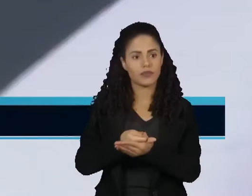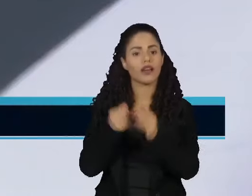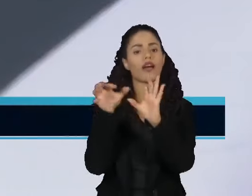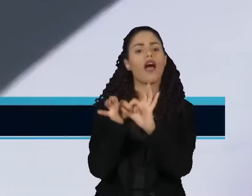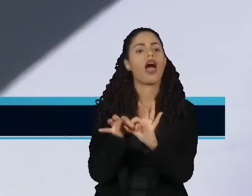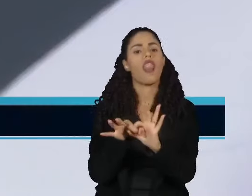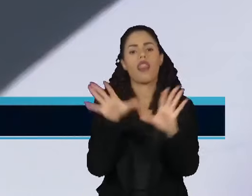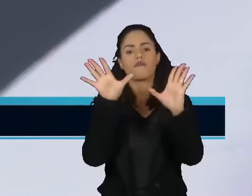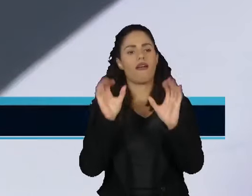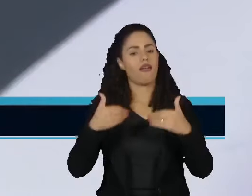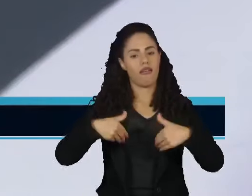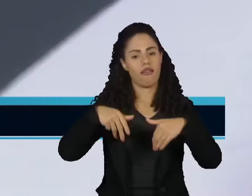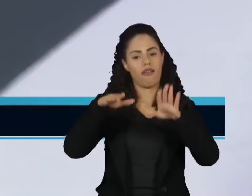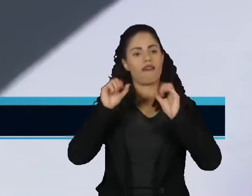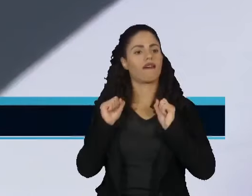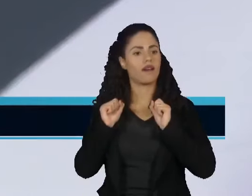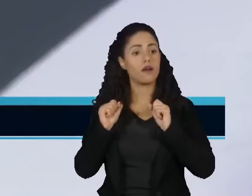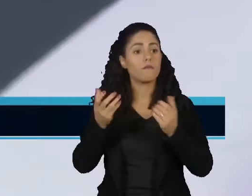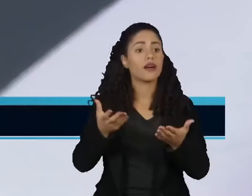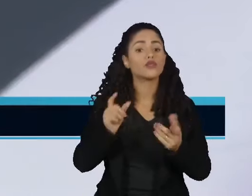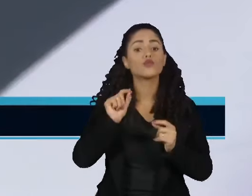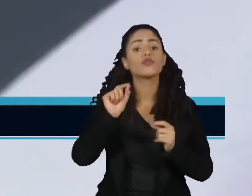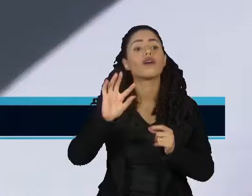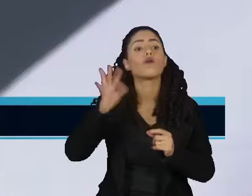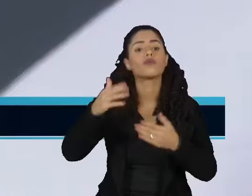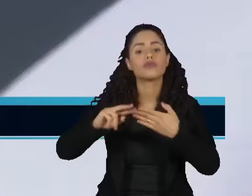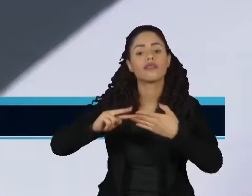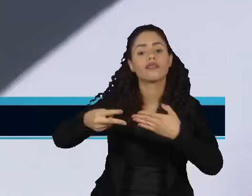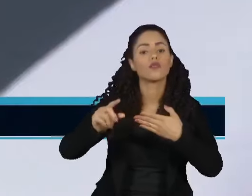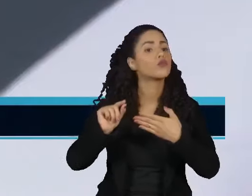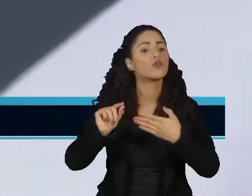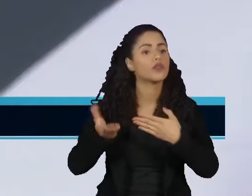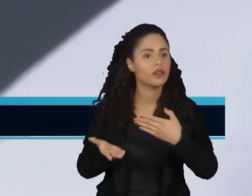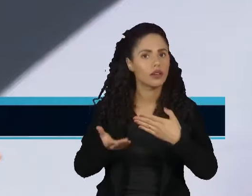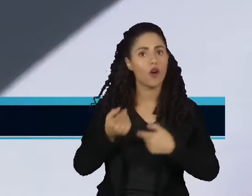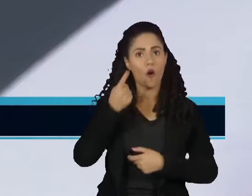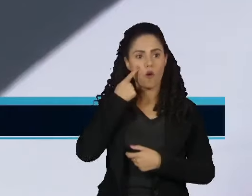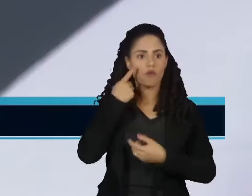sem prever exatamente tudo que pode acontecer. Ou tentar fazer uma previsão, né? Porque você nunca